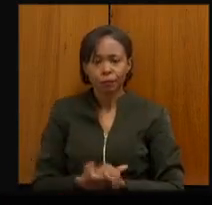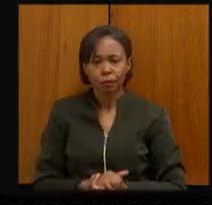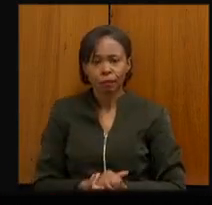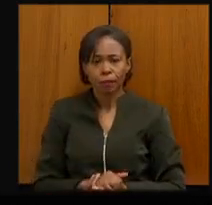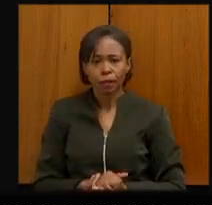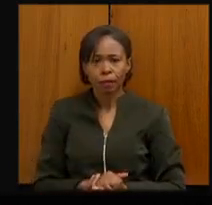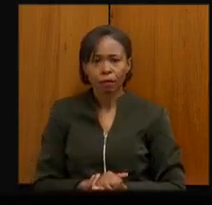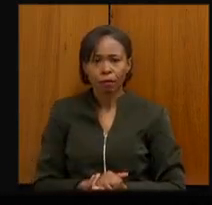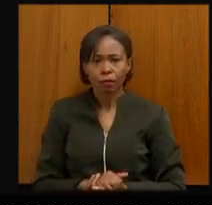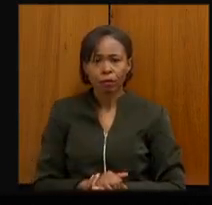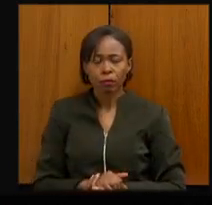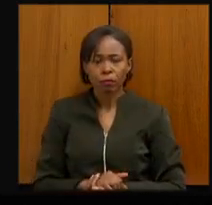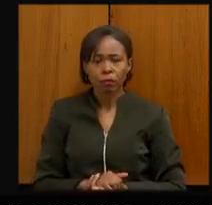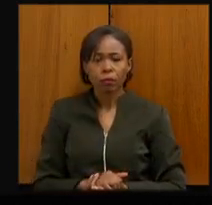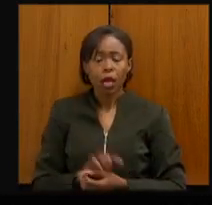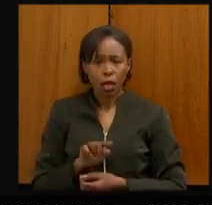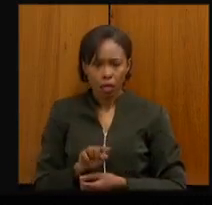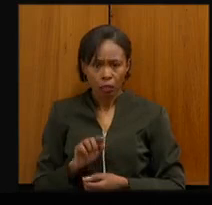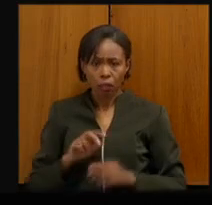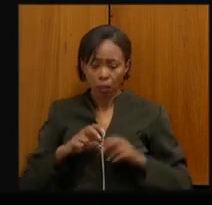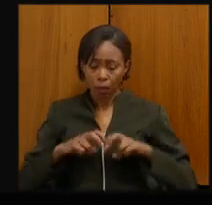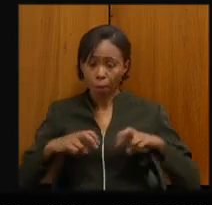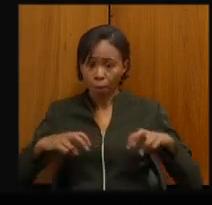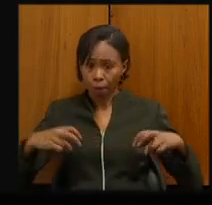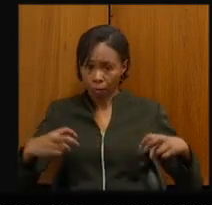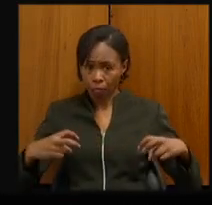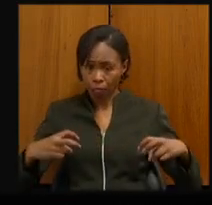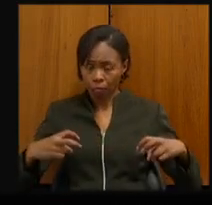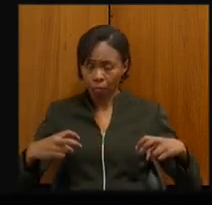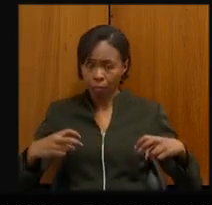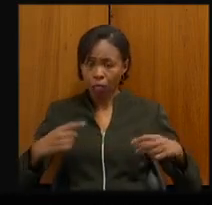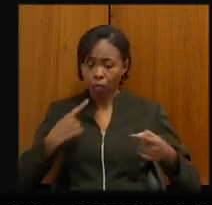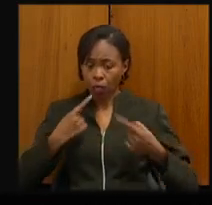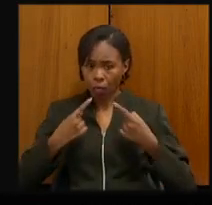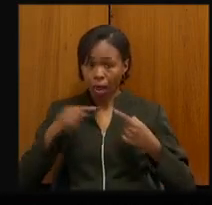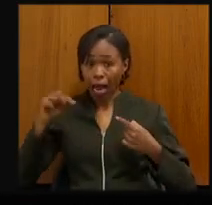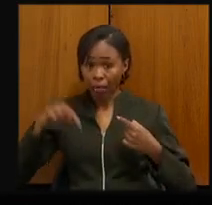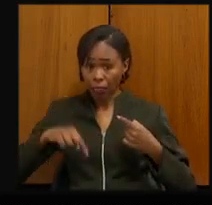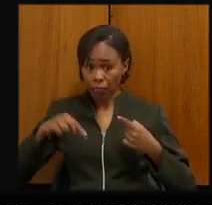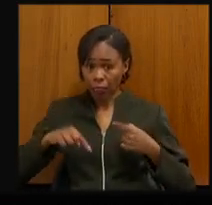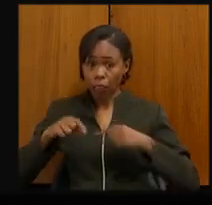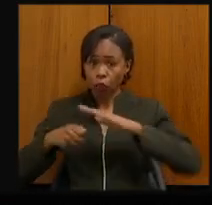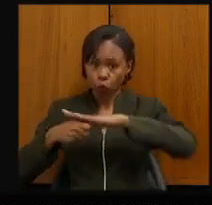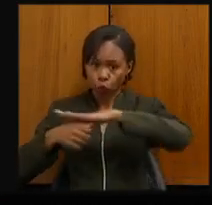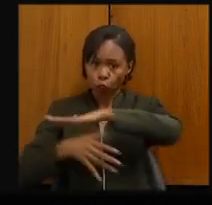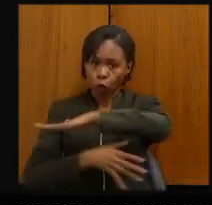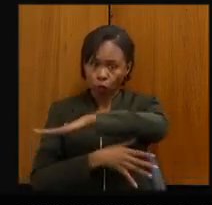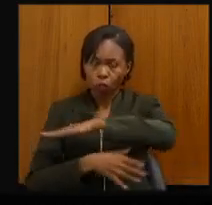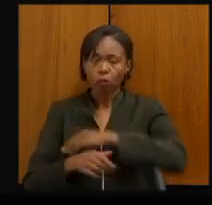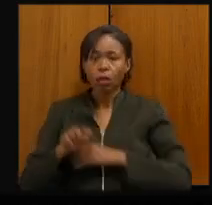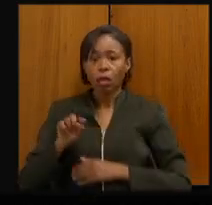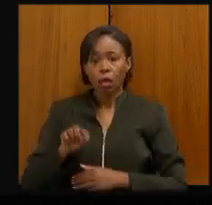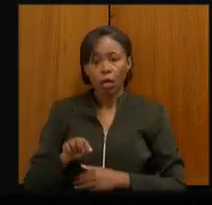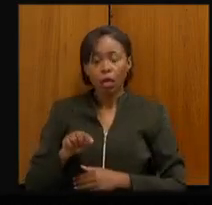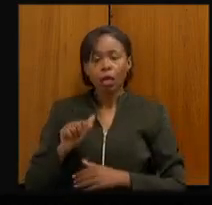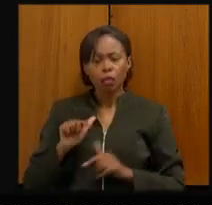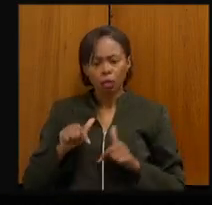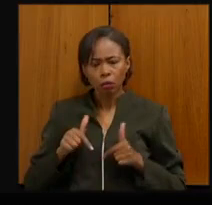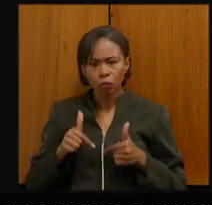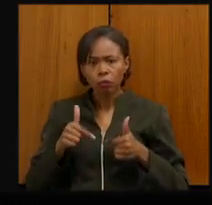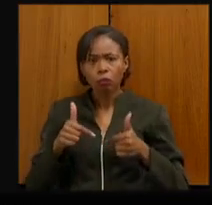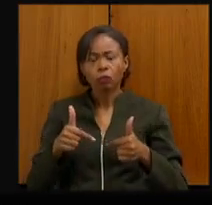tempos é a mesa de diálogo aqui no São Francisco Então ela Tem trabalhado com tem